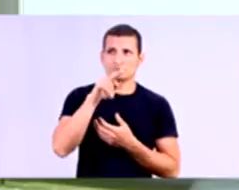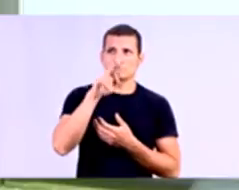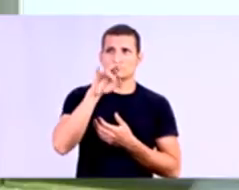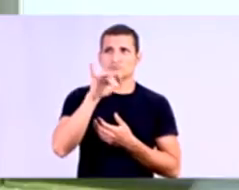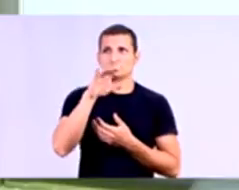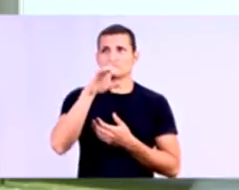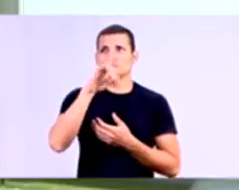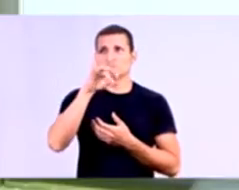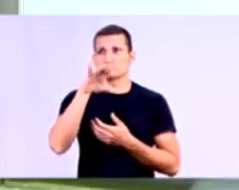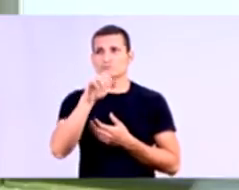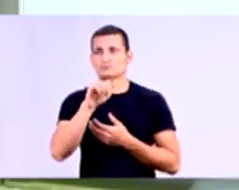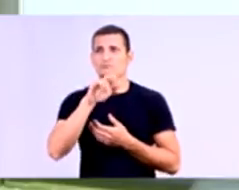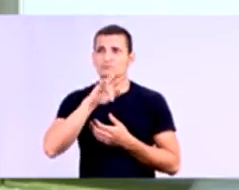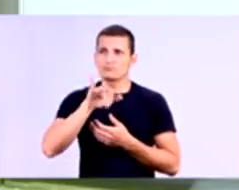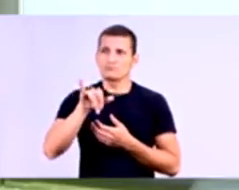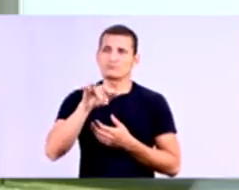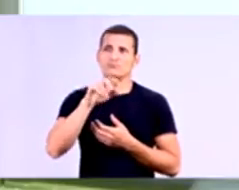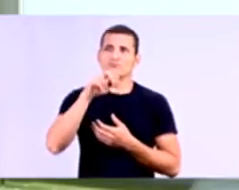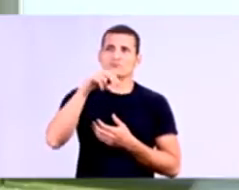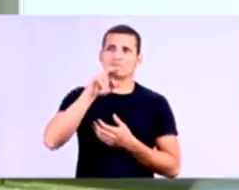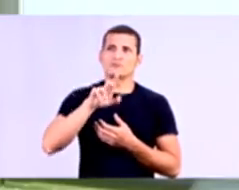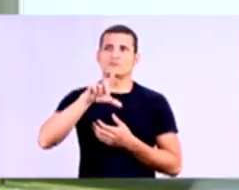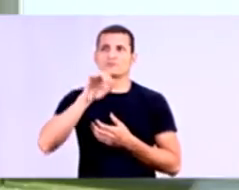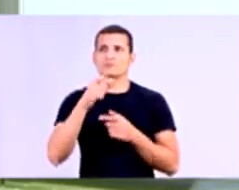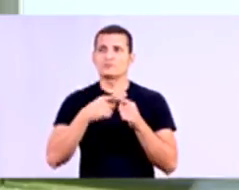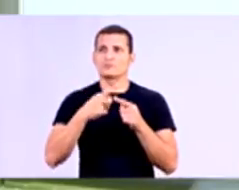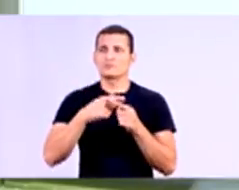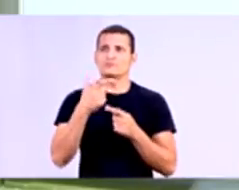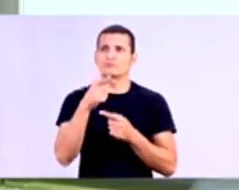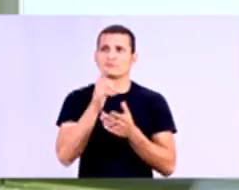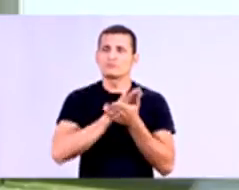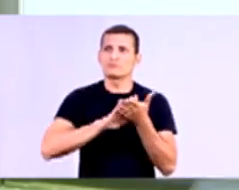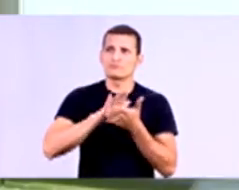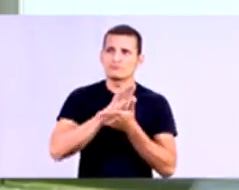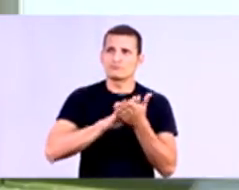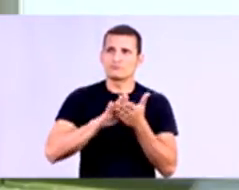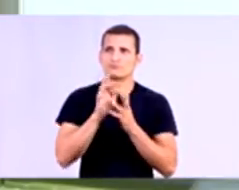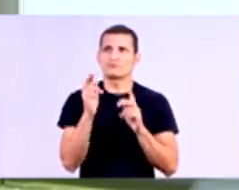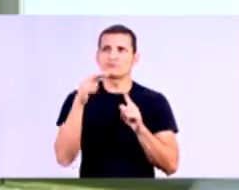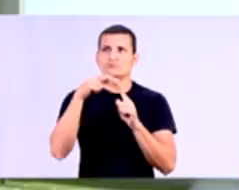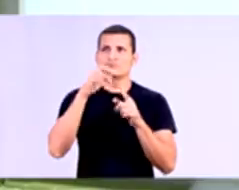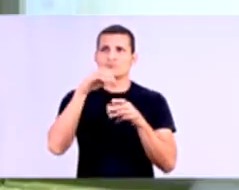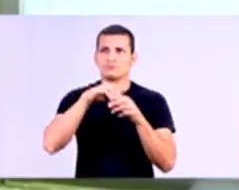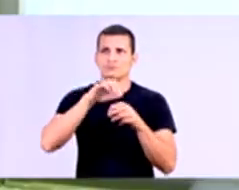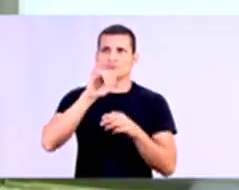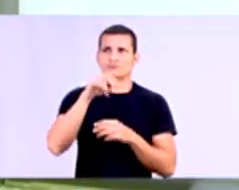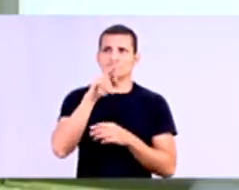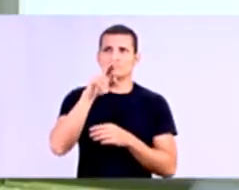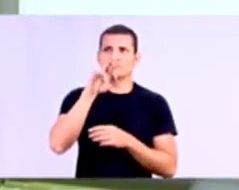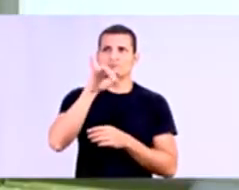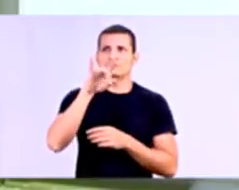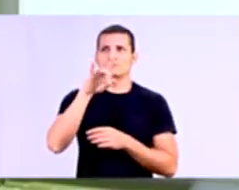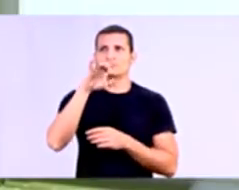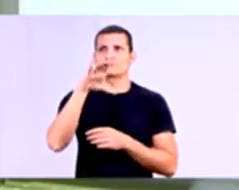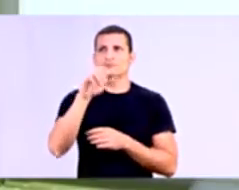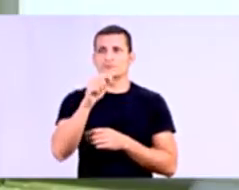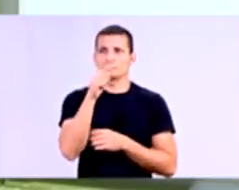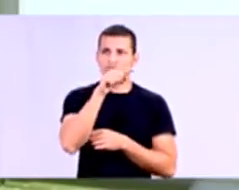nulo. Por quê? Porque não existe nenhuma referência dentro de pessoa jurídica para essa pessoa